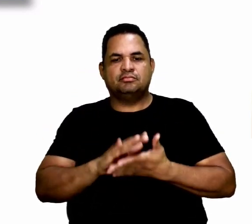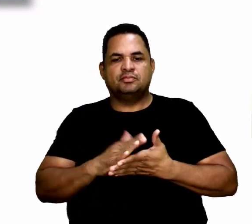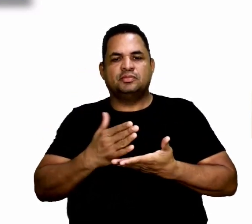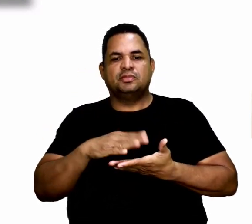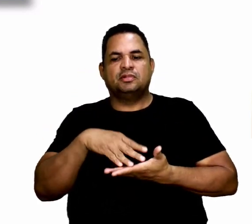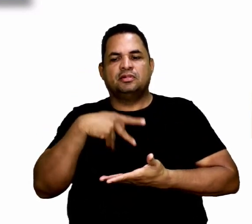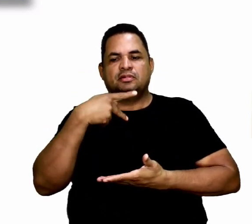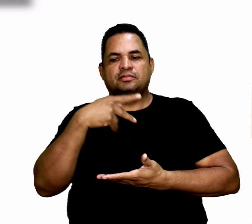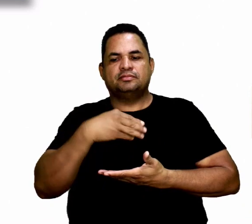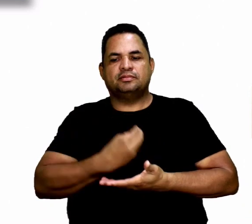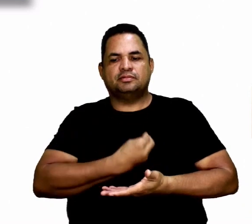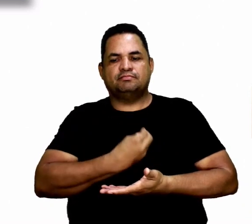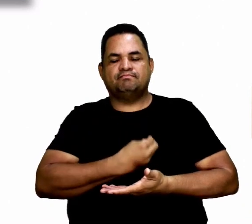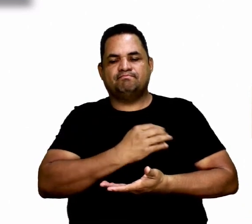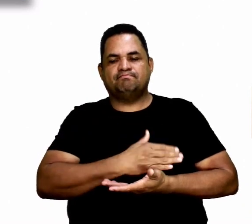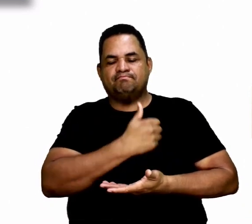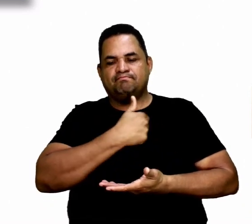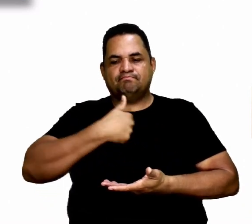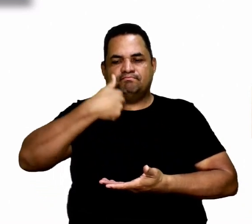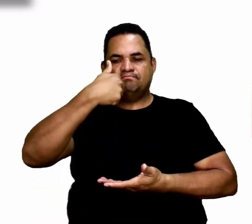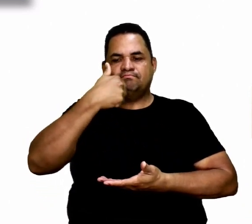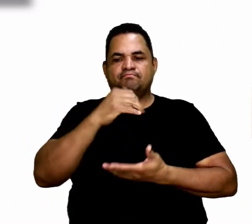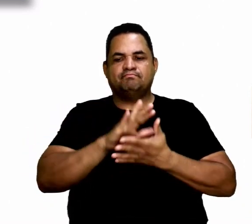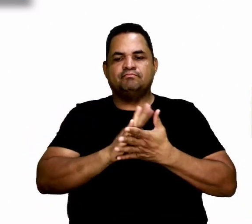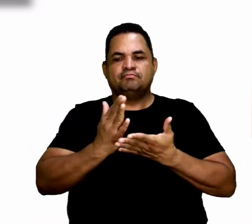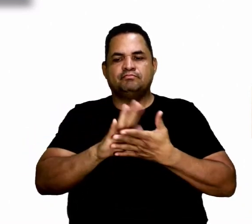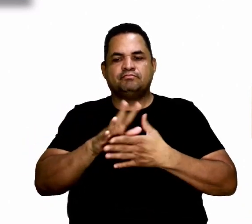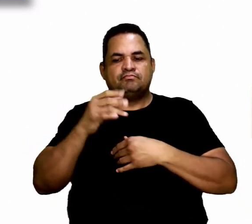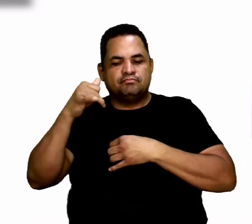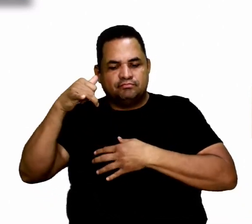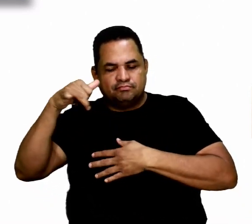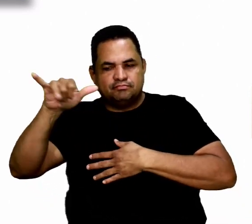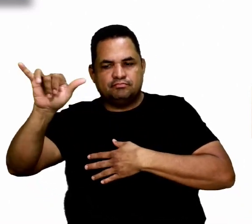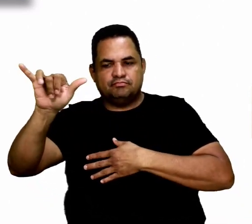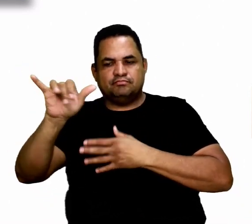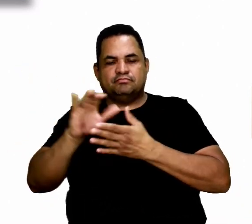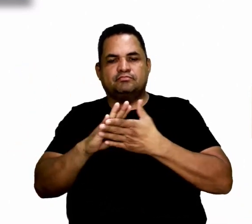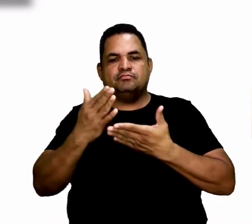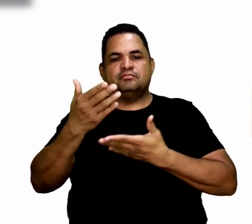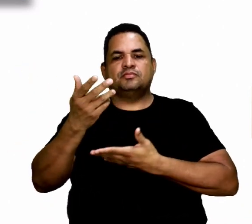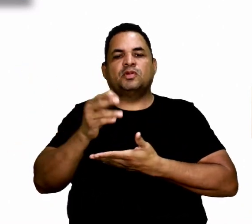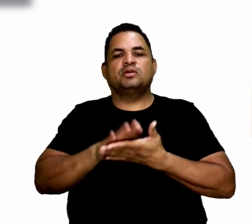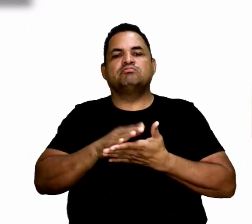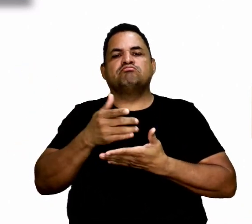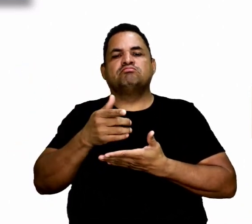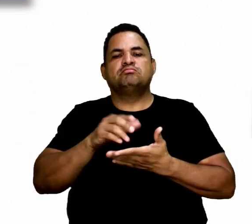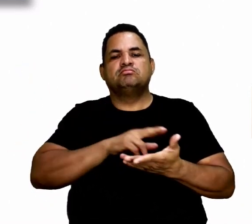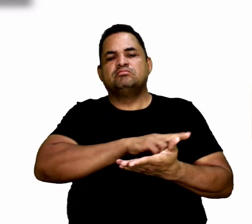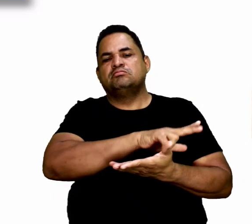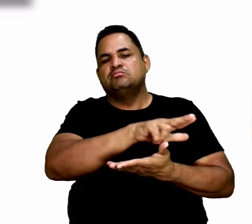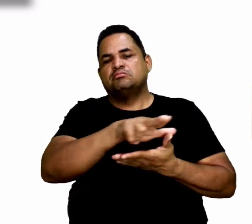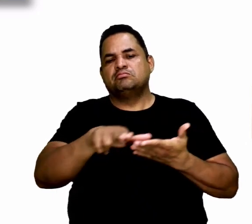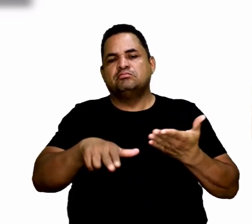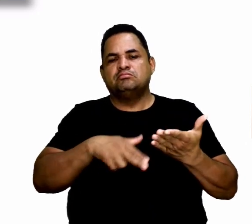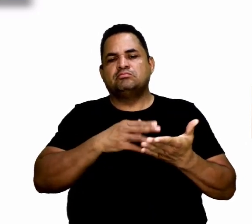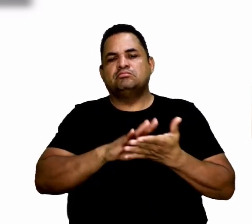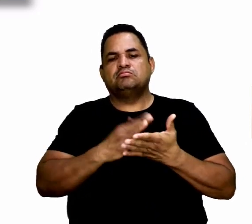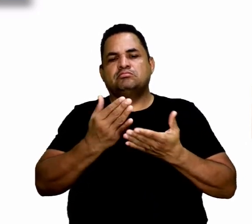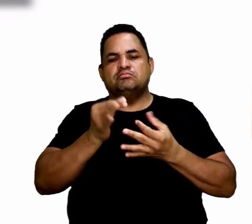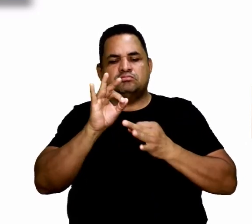vida muito melhor e nos previnem, né, de muitas ações que a gente chama de